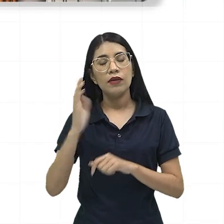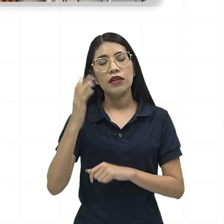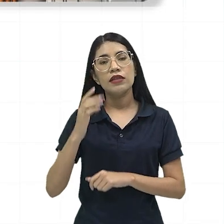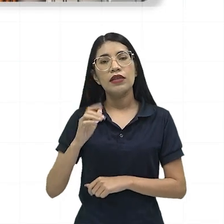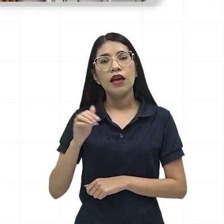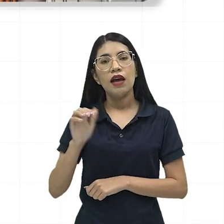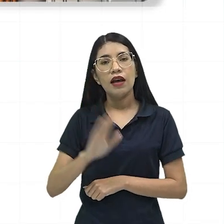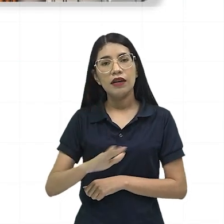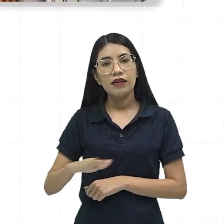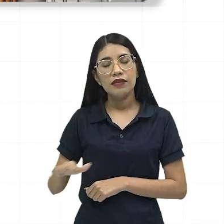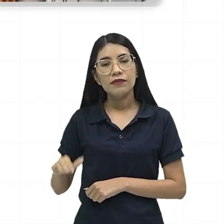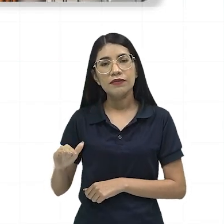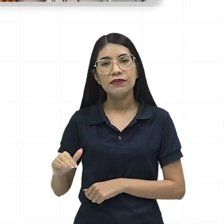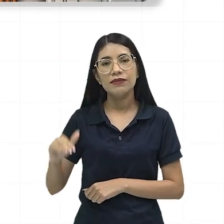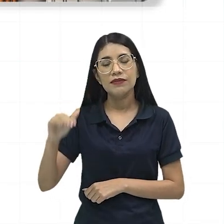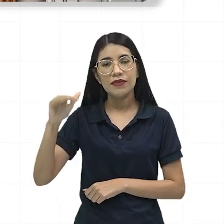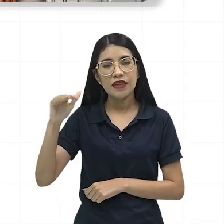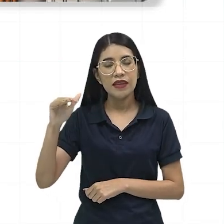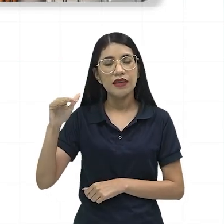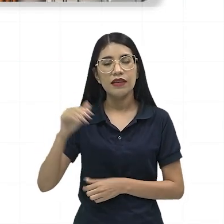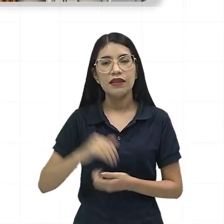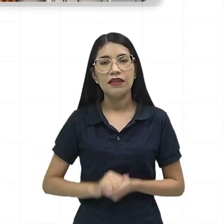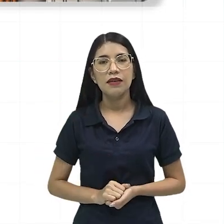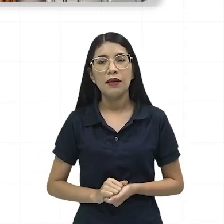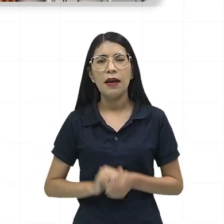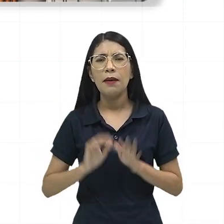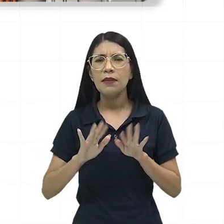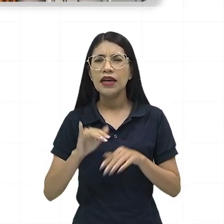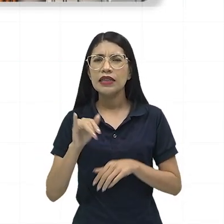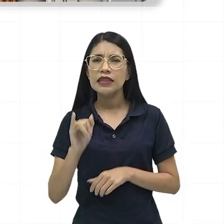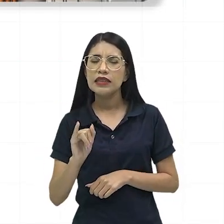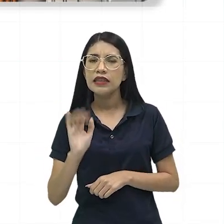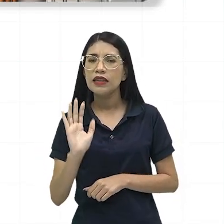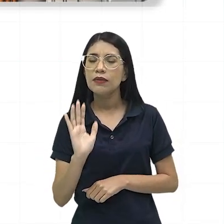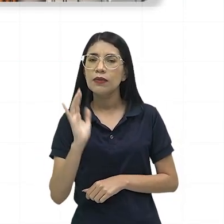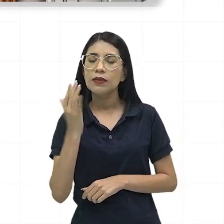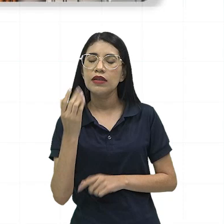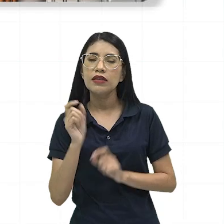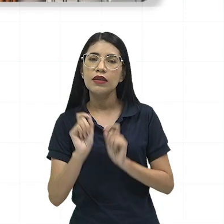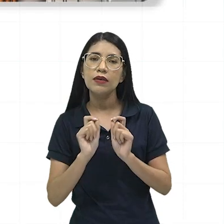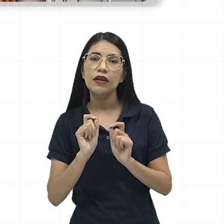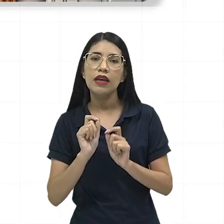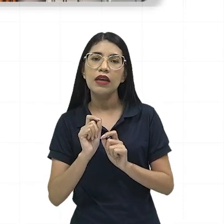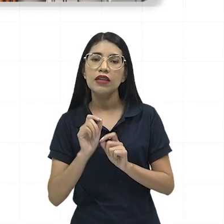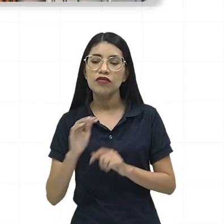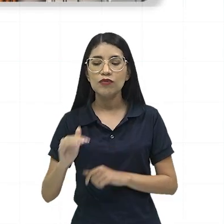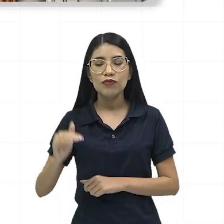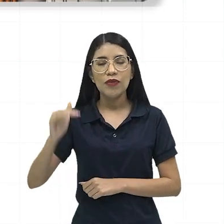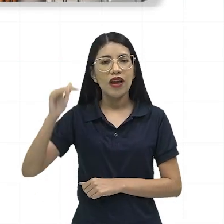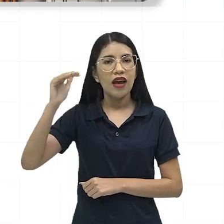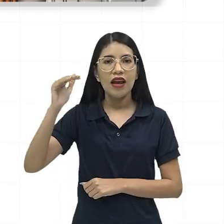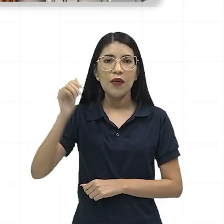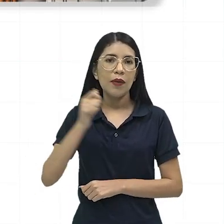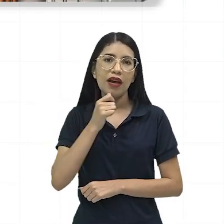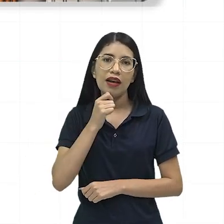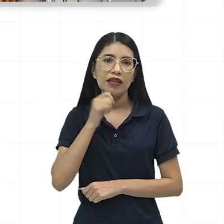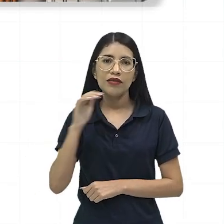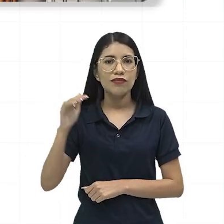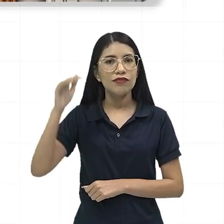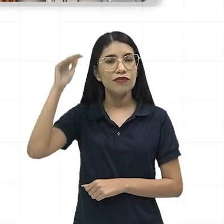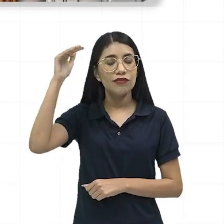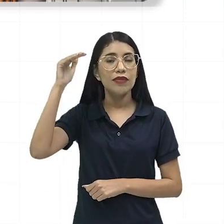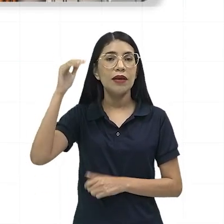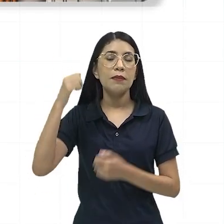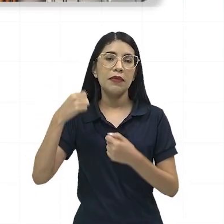vai crescer tanto quanto deveria. Ah, mas e se isso acontecer e eu não cresci muito ainda? O que eu devo